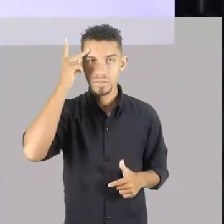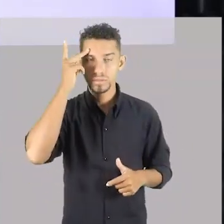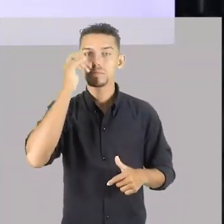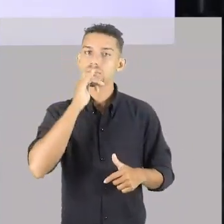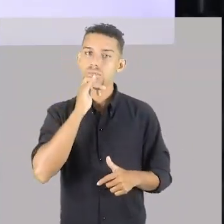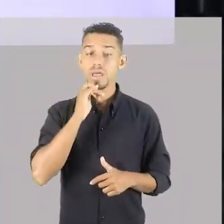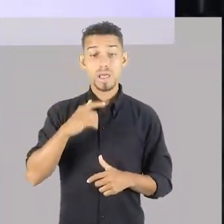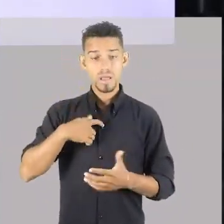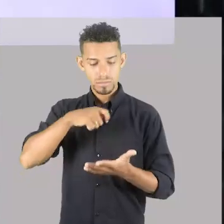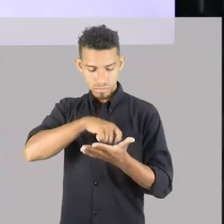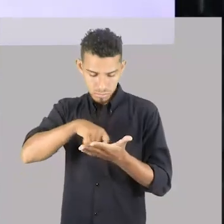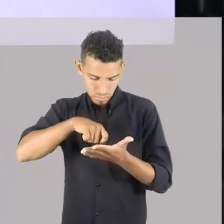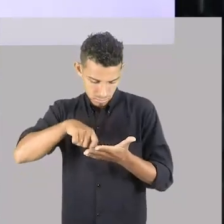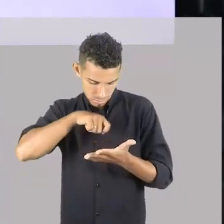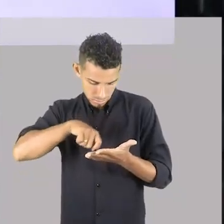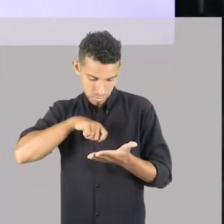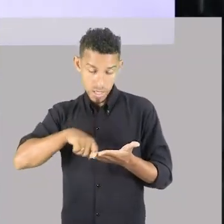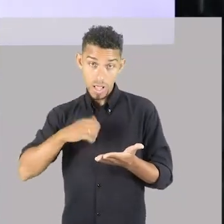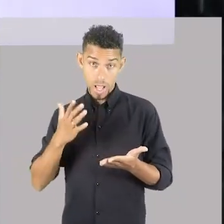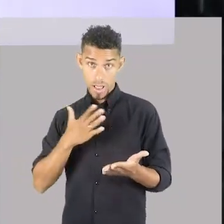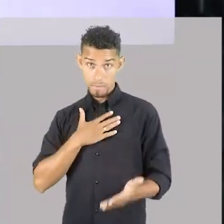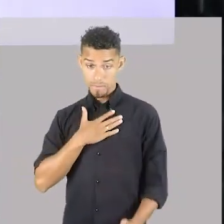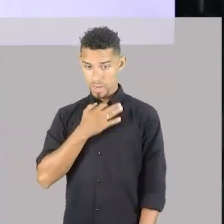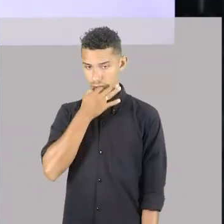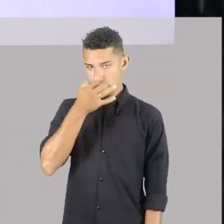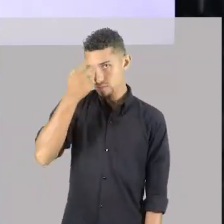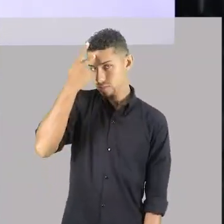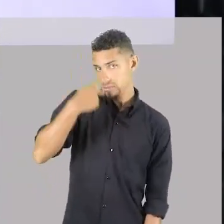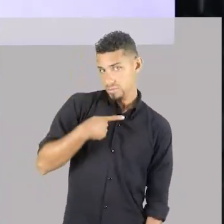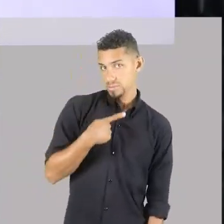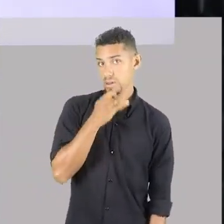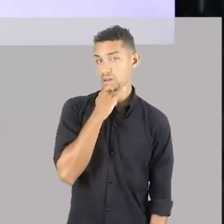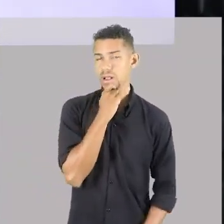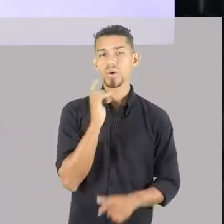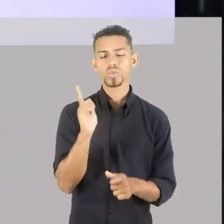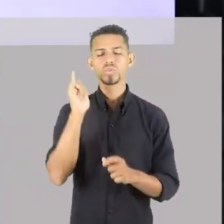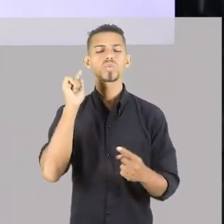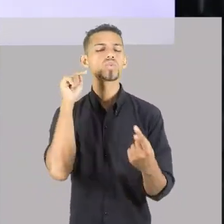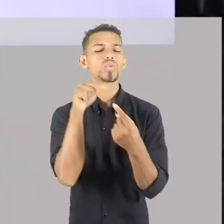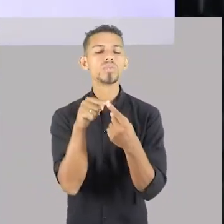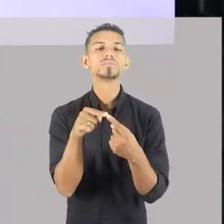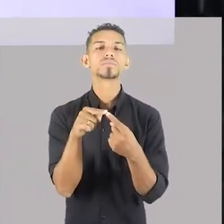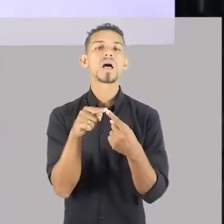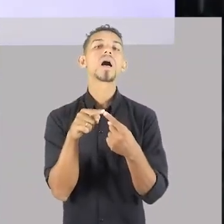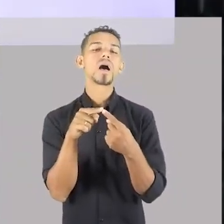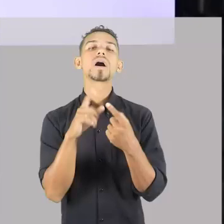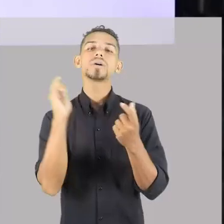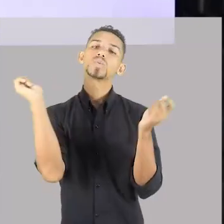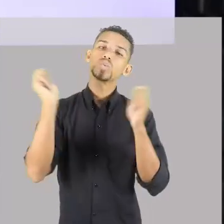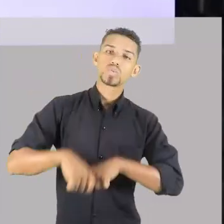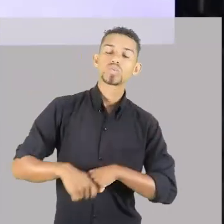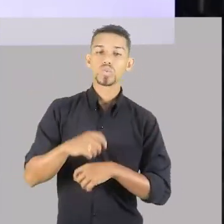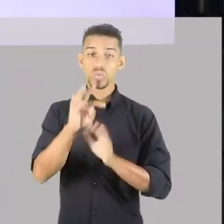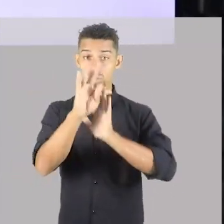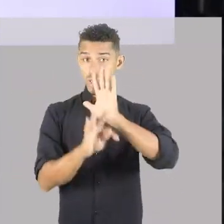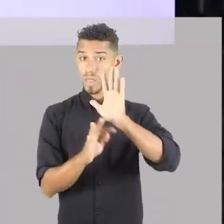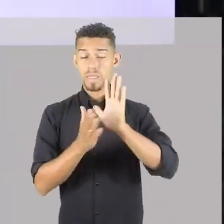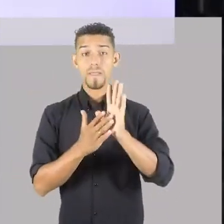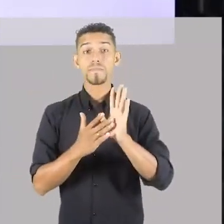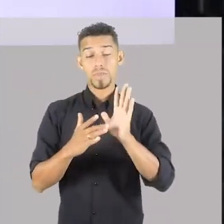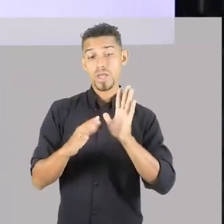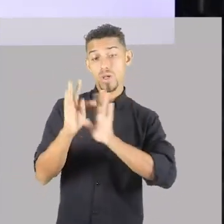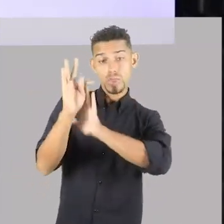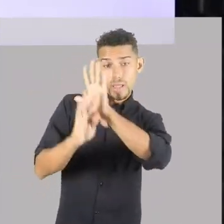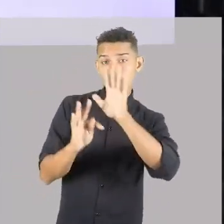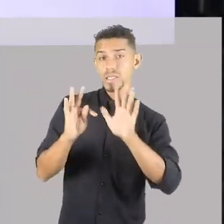Então, quando eu escrevo a partir da minha percepção, eu estou trabalhando a subjetividade do texto. Então, os textos